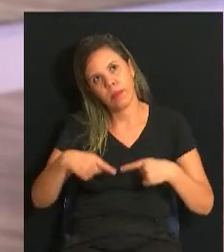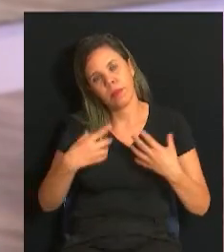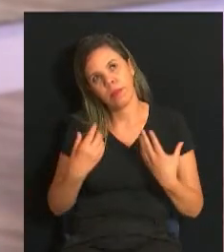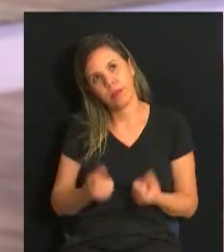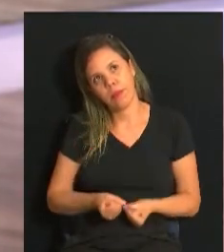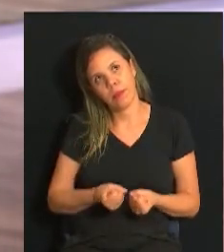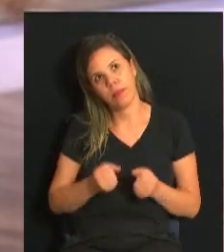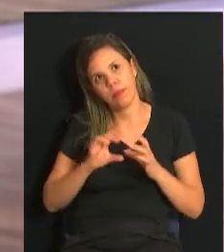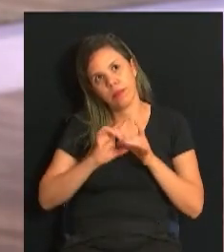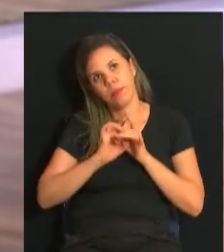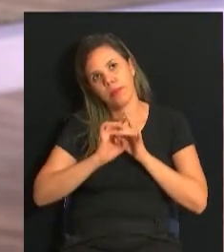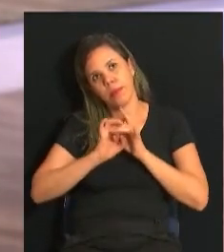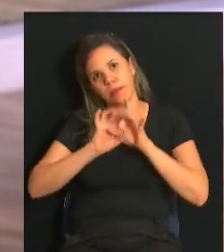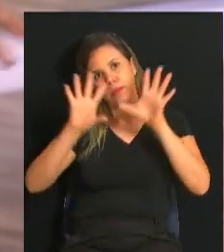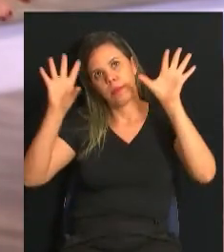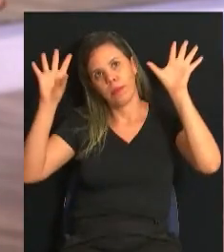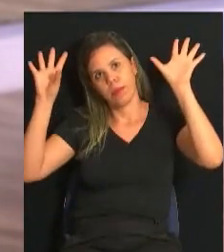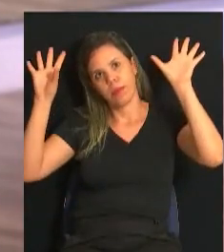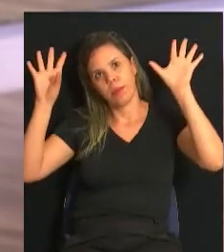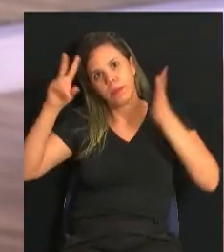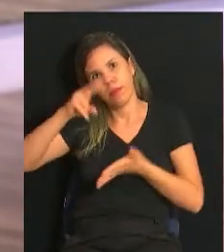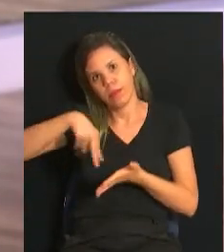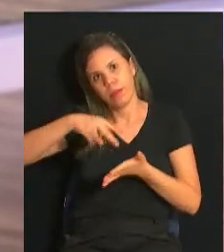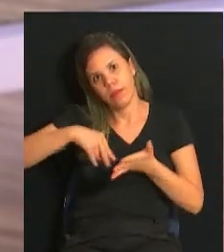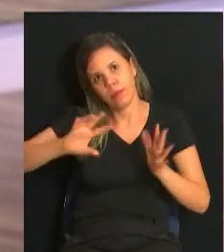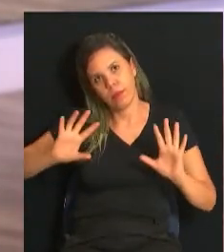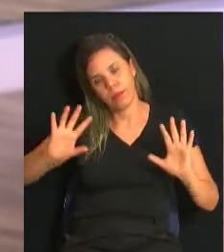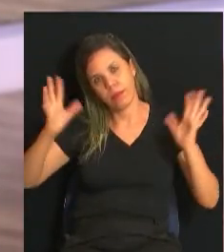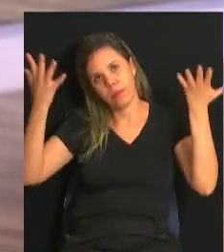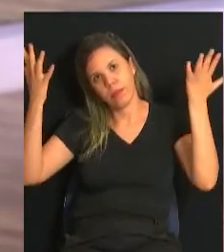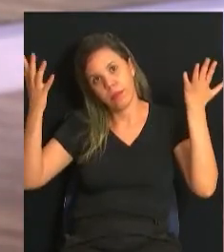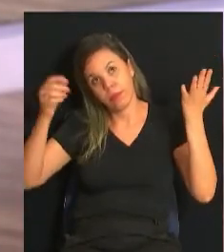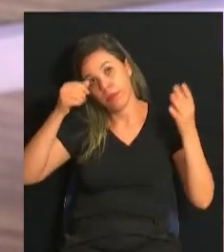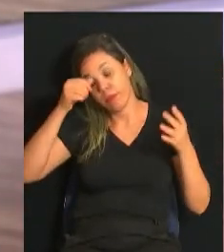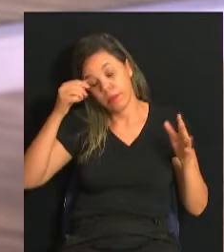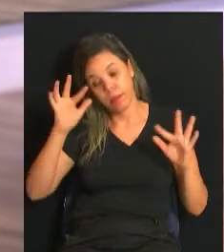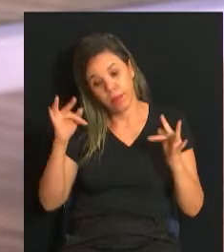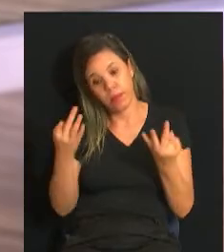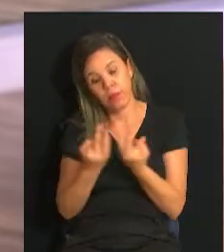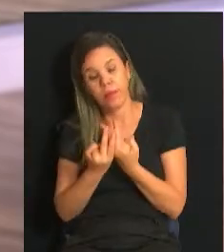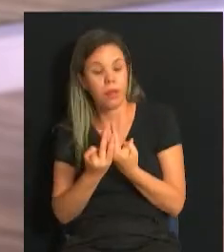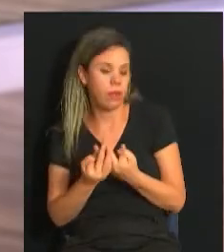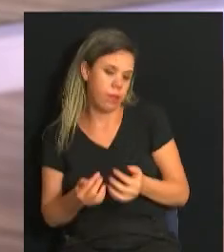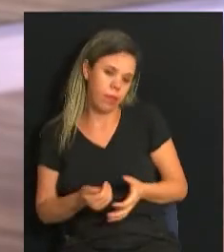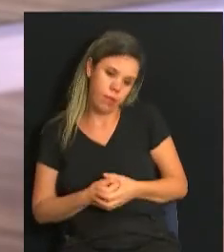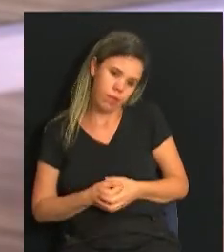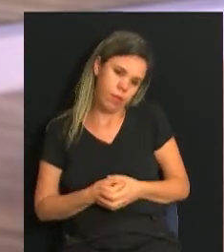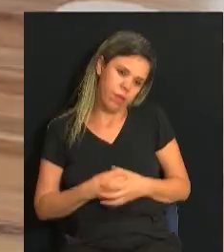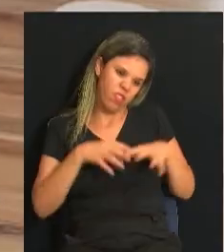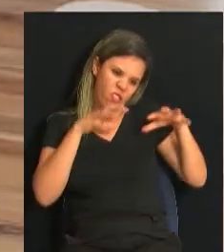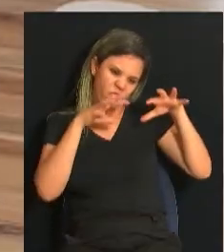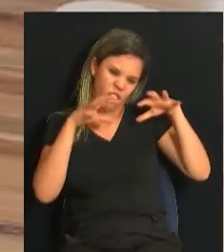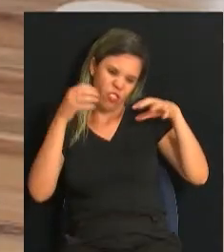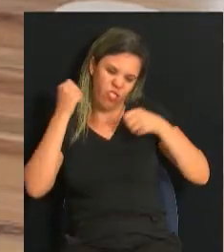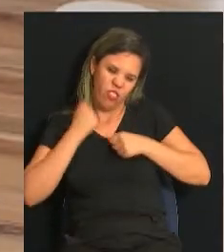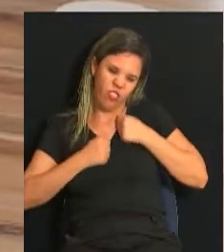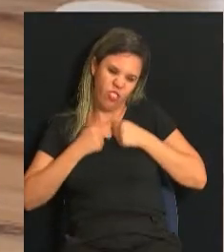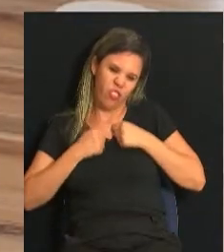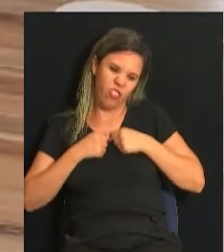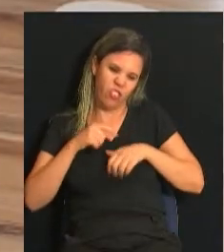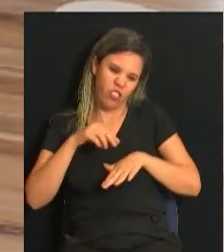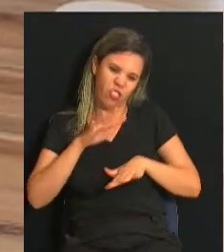forma livre soltado conseguir usar numa festa de família em casa chovendo não